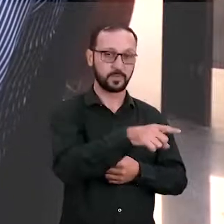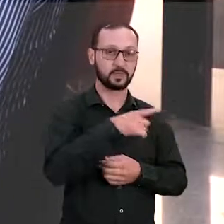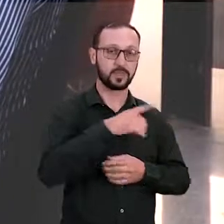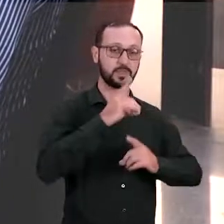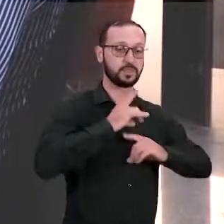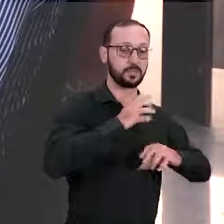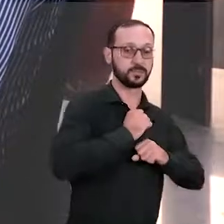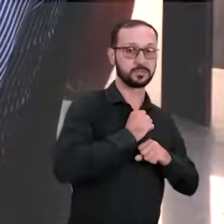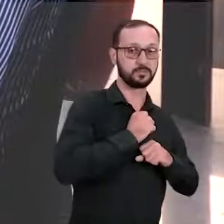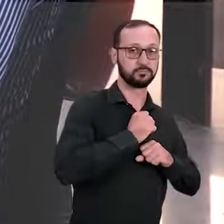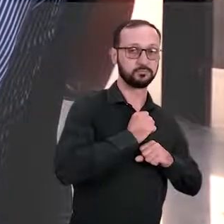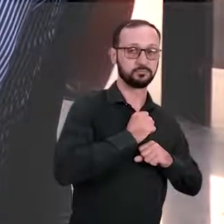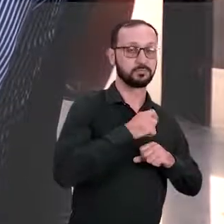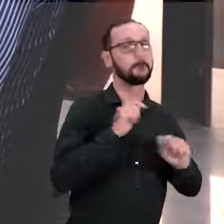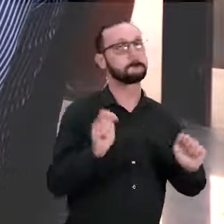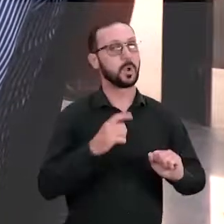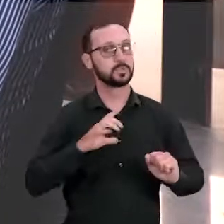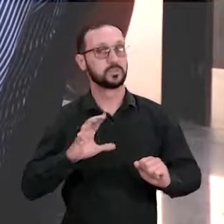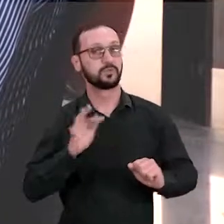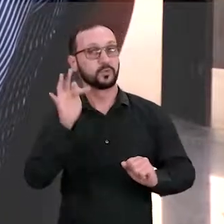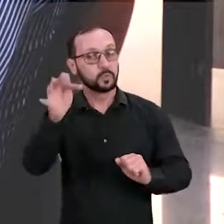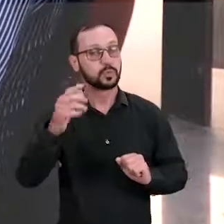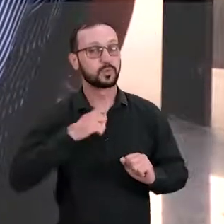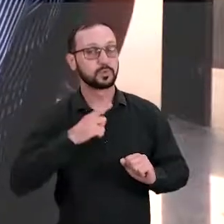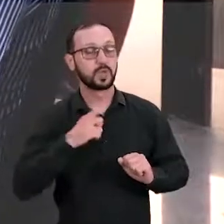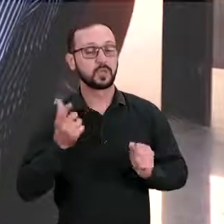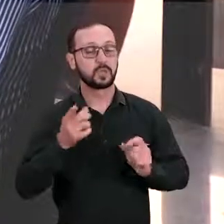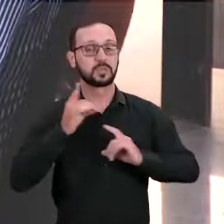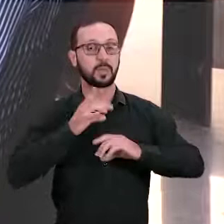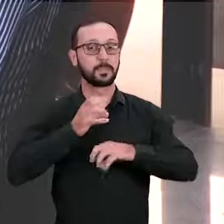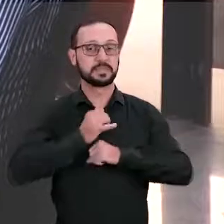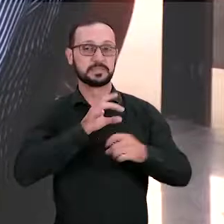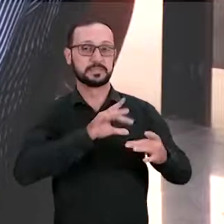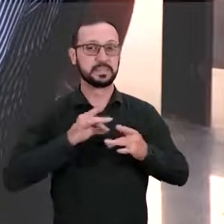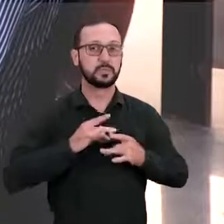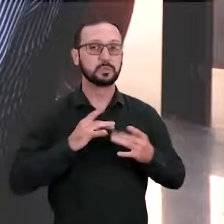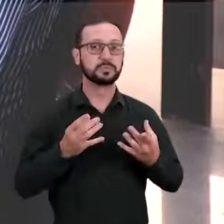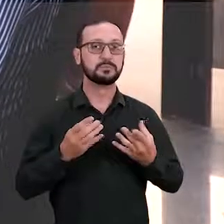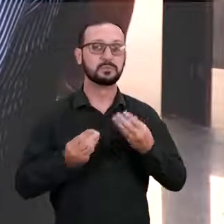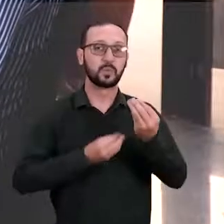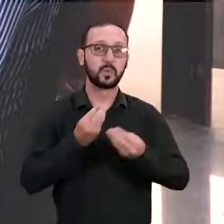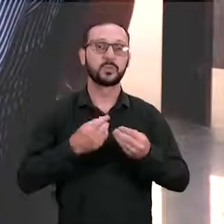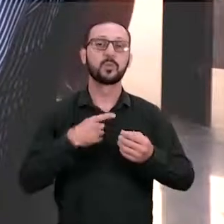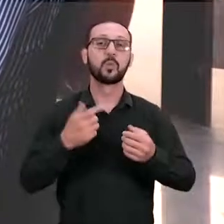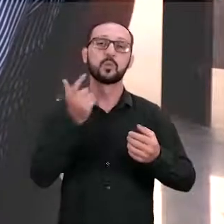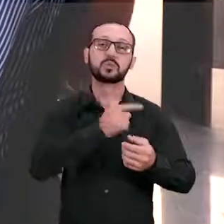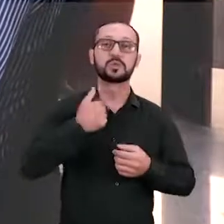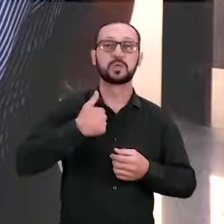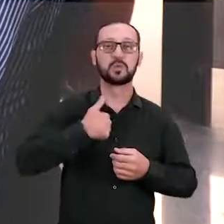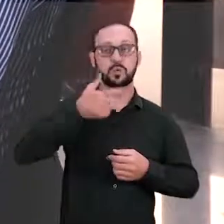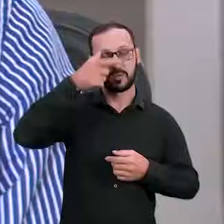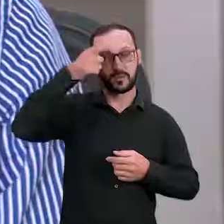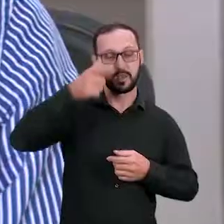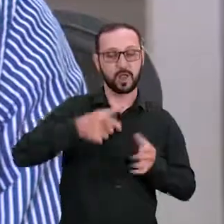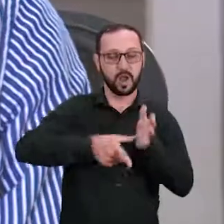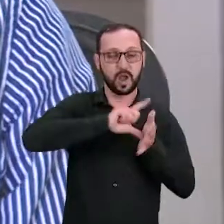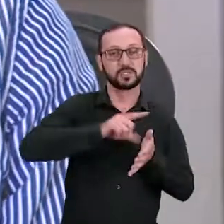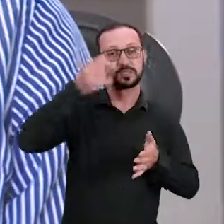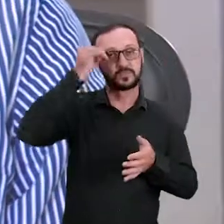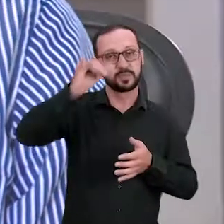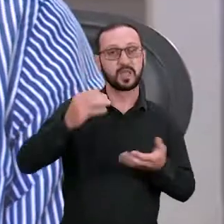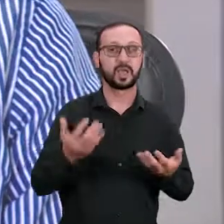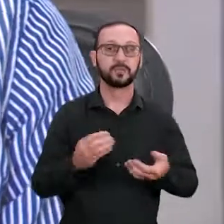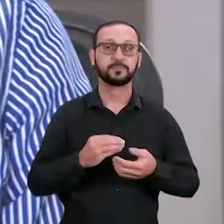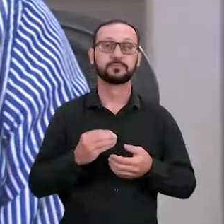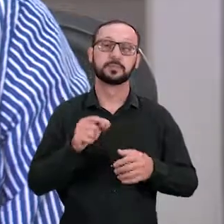depressão e eu tenho já grande probabilidade de ter, o que eu vou fazer para não não desencadear isso em mim? Bom, aí